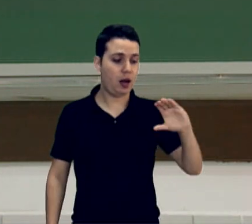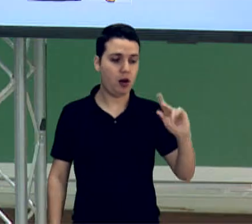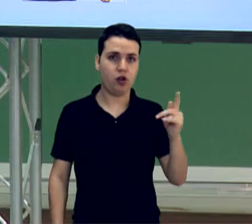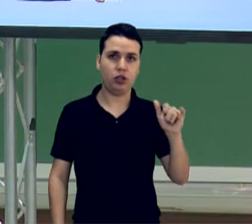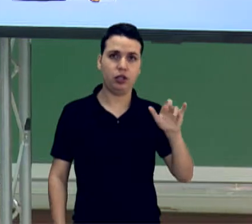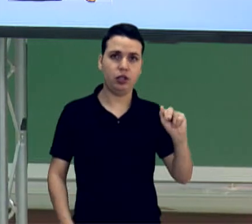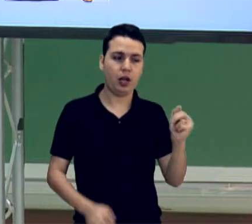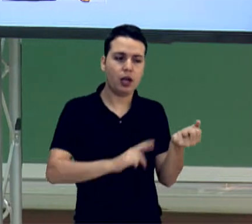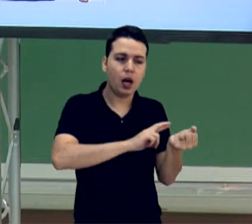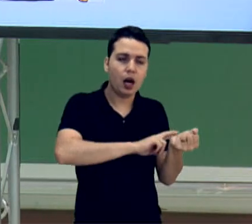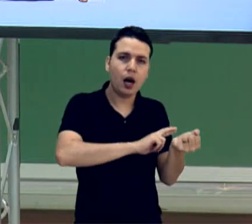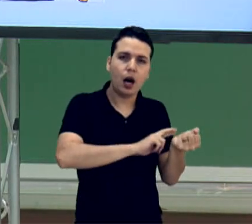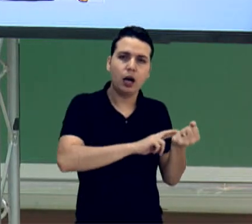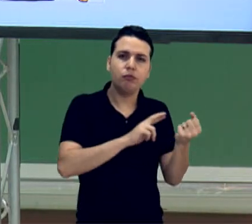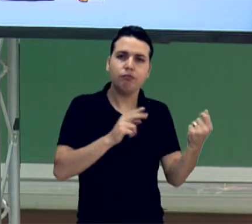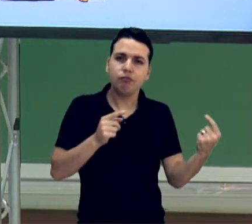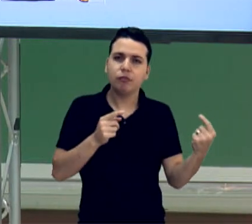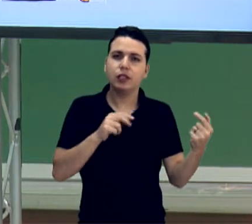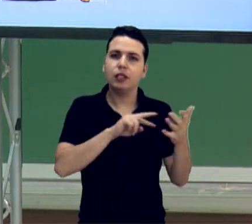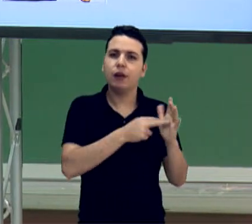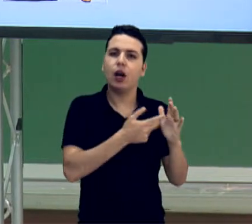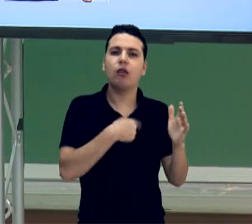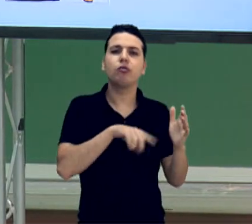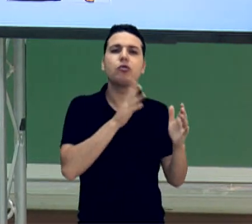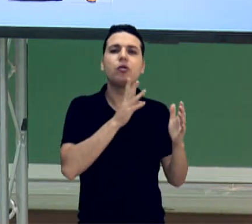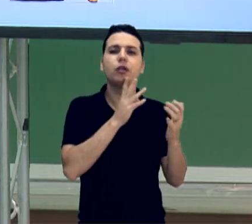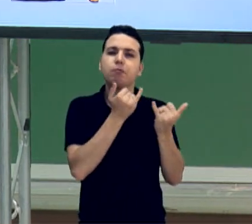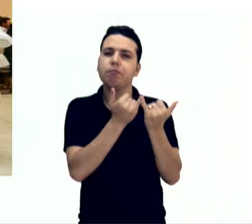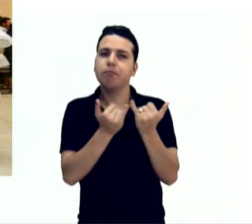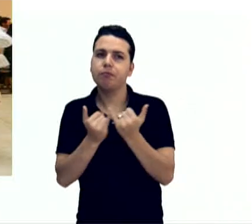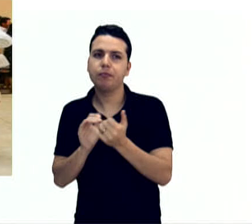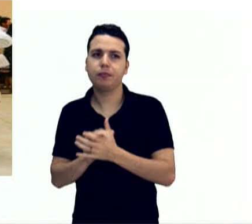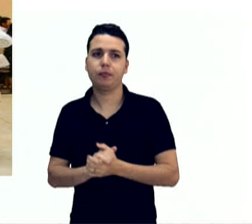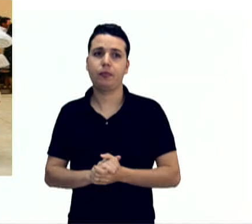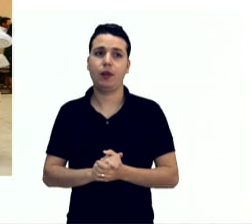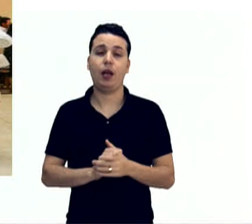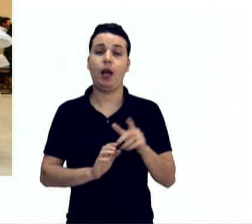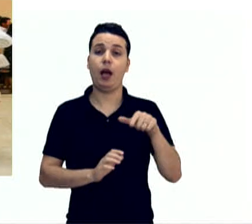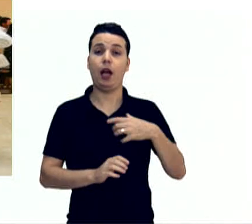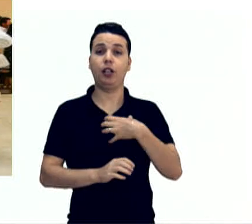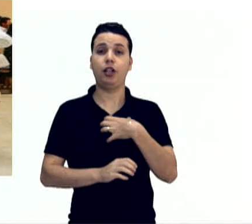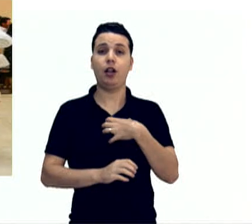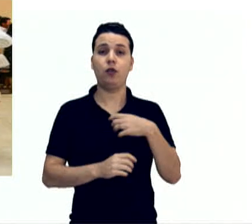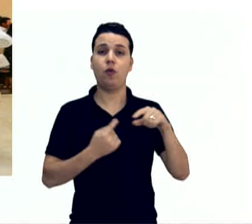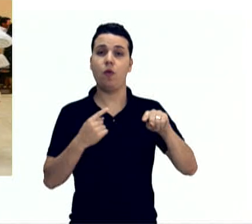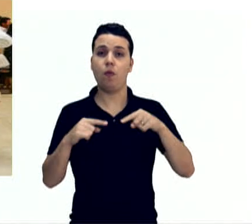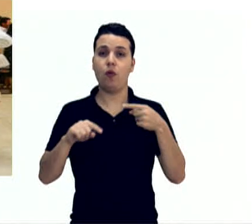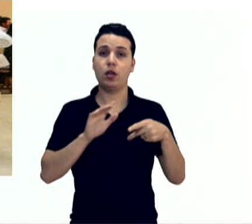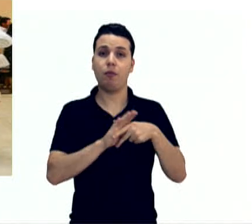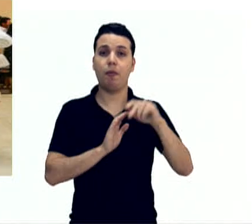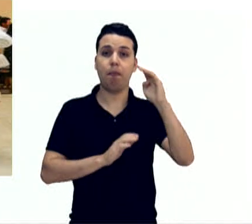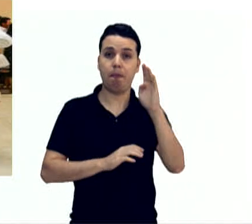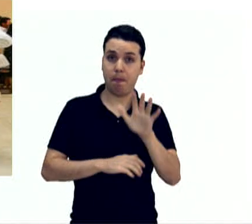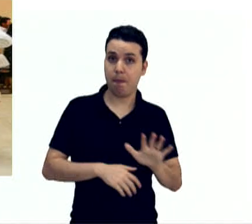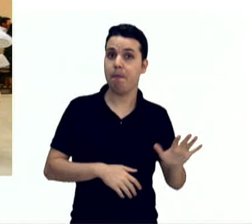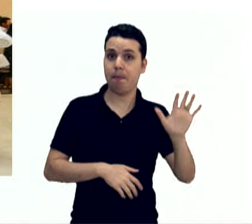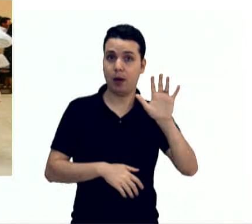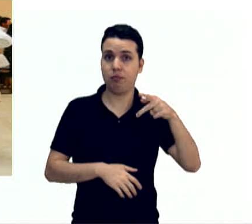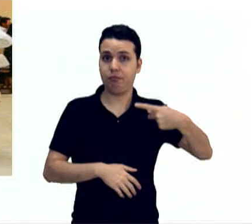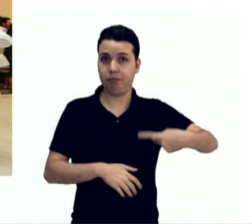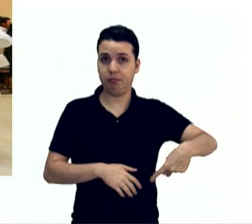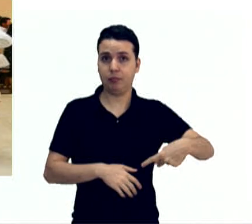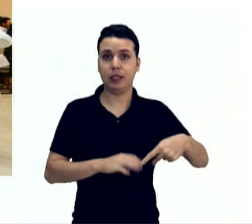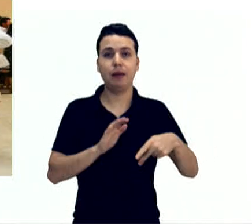para distinguir, né? Então, rancheira é um estilo musical brasileiro, originário do meio rural. Então, tudo